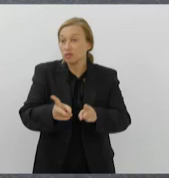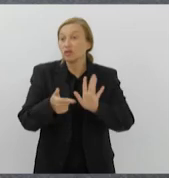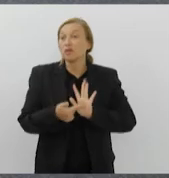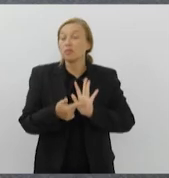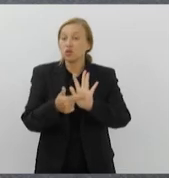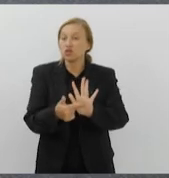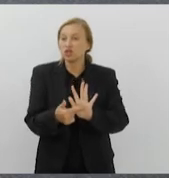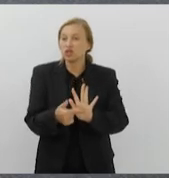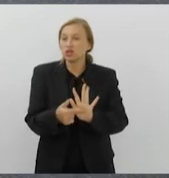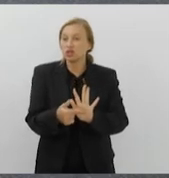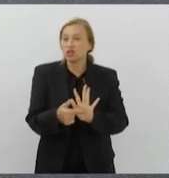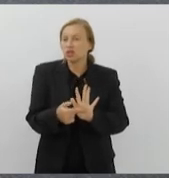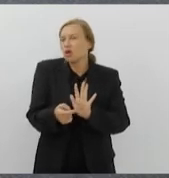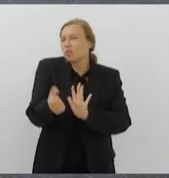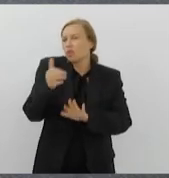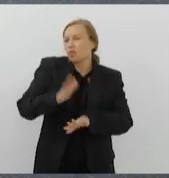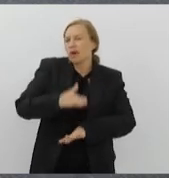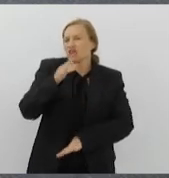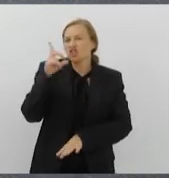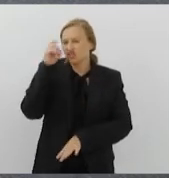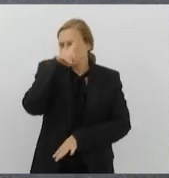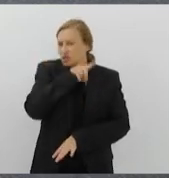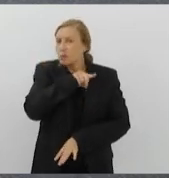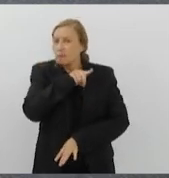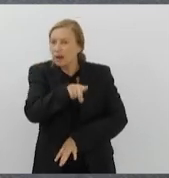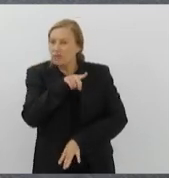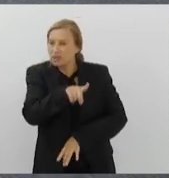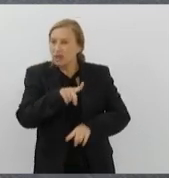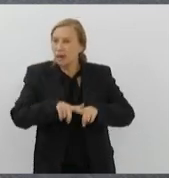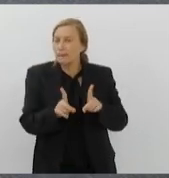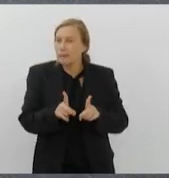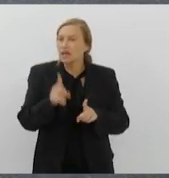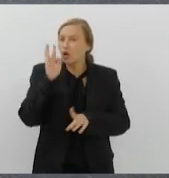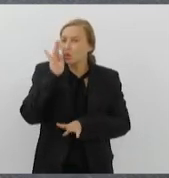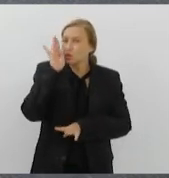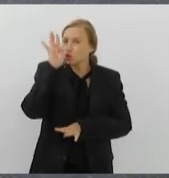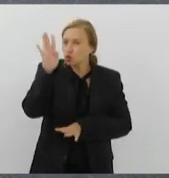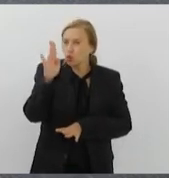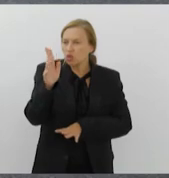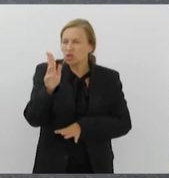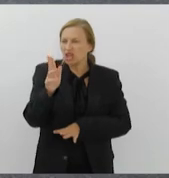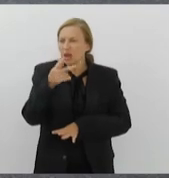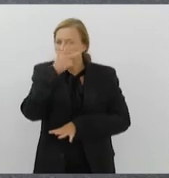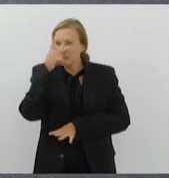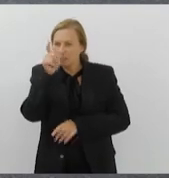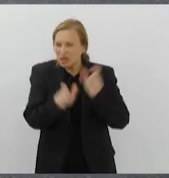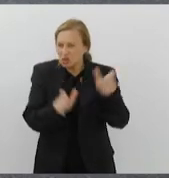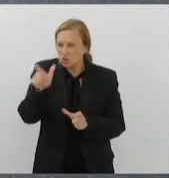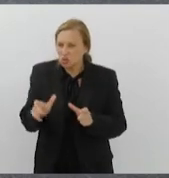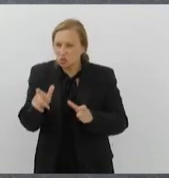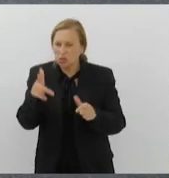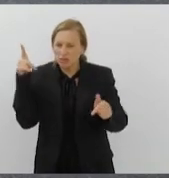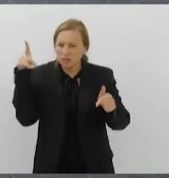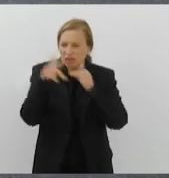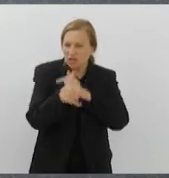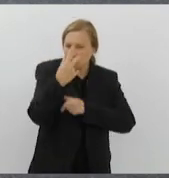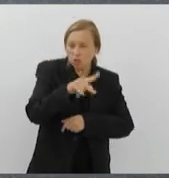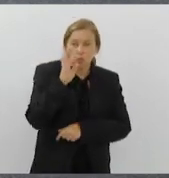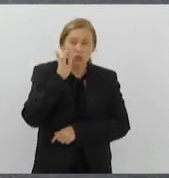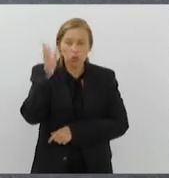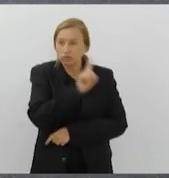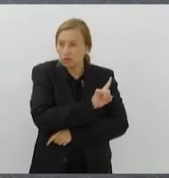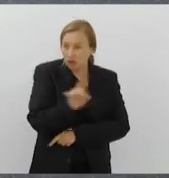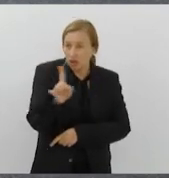que talvez seja um pouco mais difícil para você, mas é teu sonho. Ninguém tem direito de falar não para você. A gente